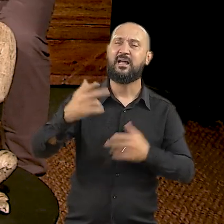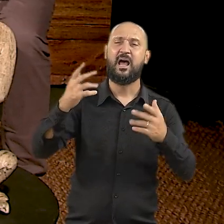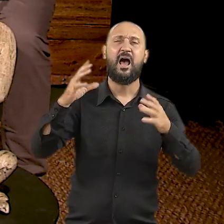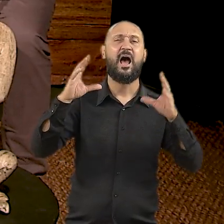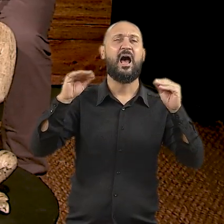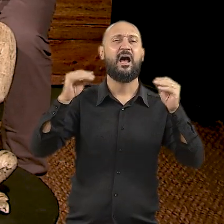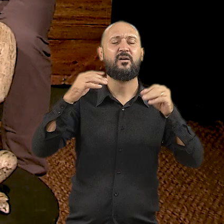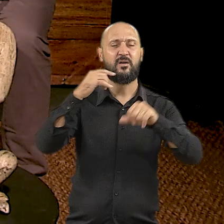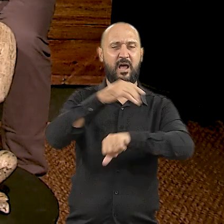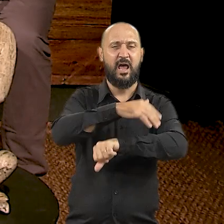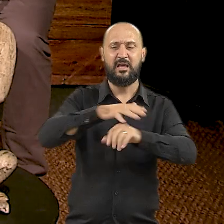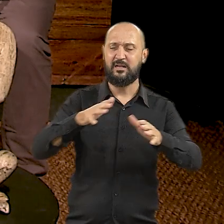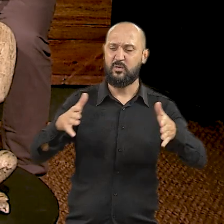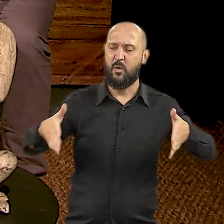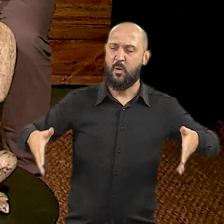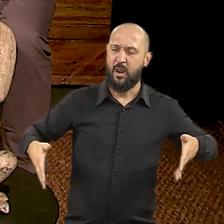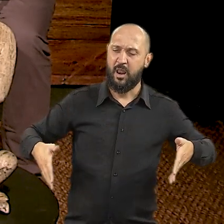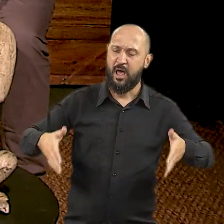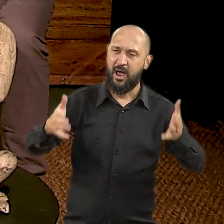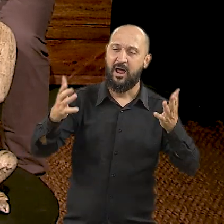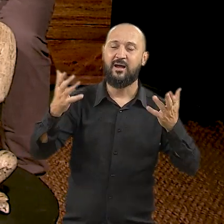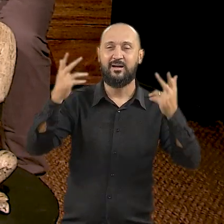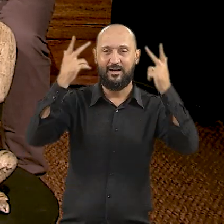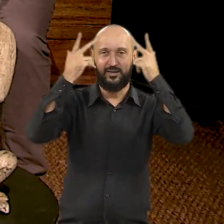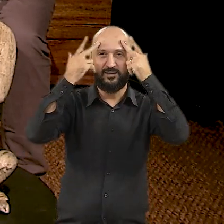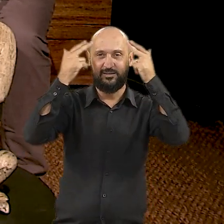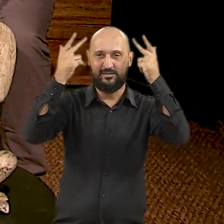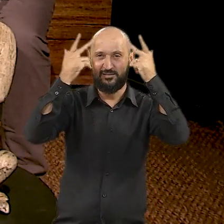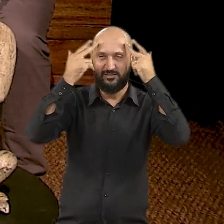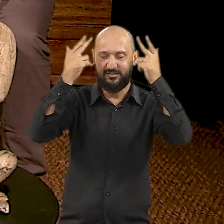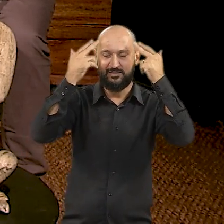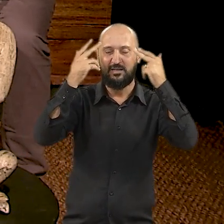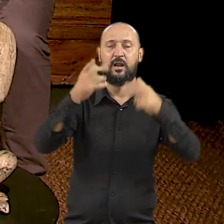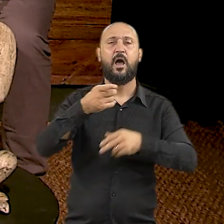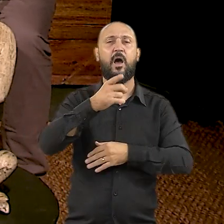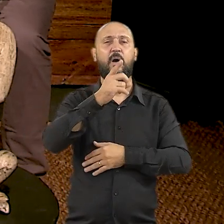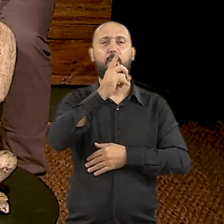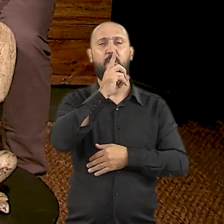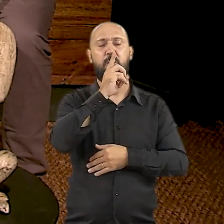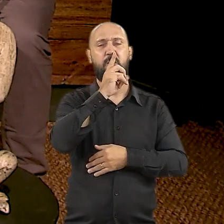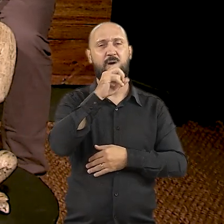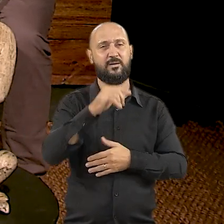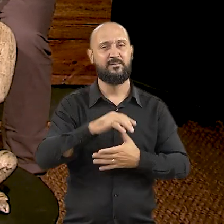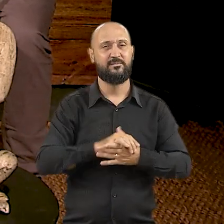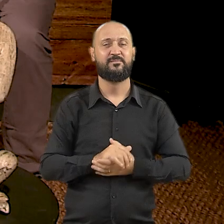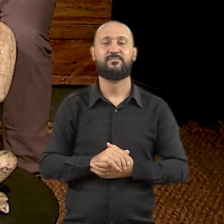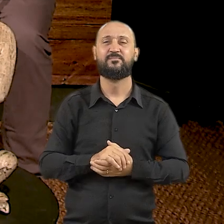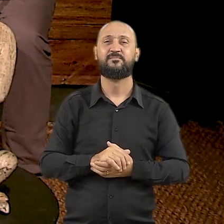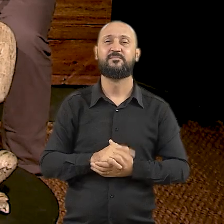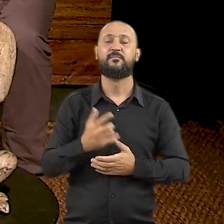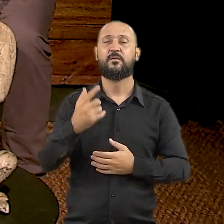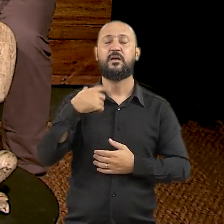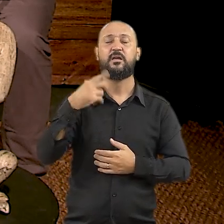eram aquelas ruas largas. E tranquilo, pacato, silêncio, né? Total. E a paisagem,